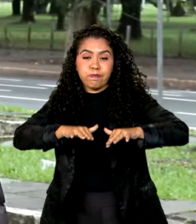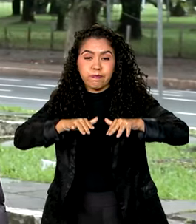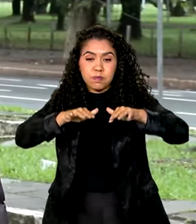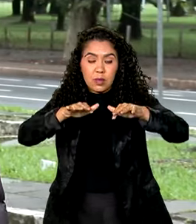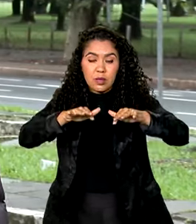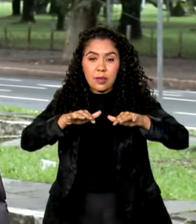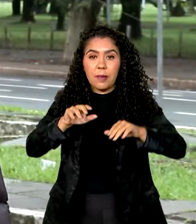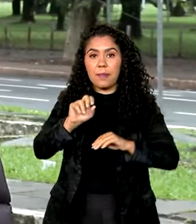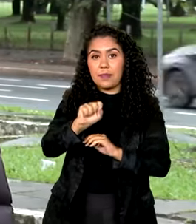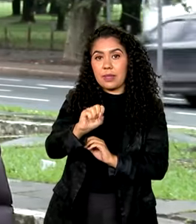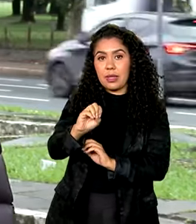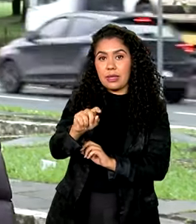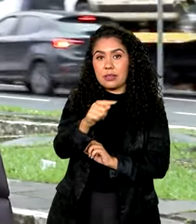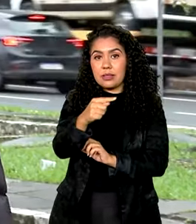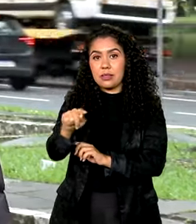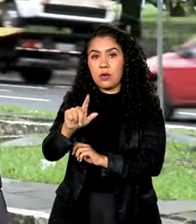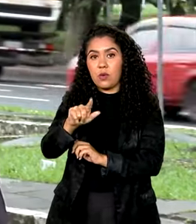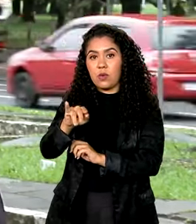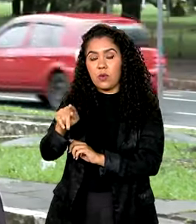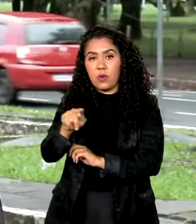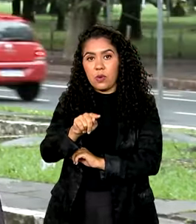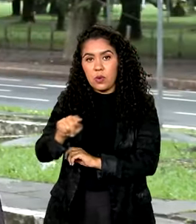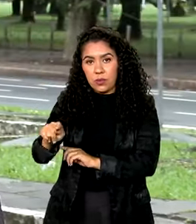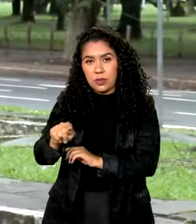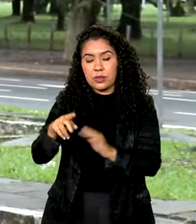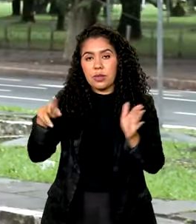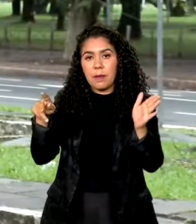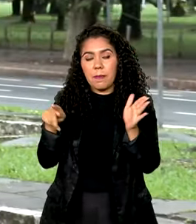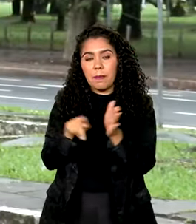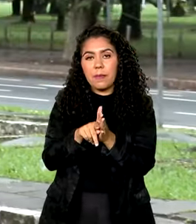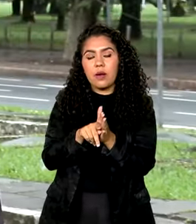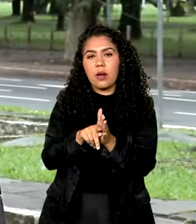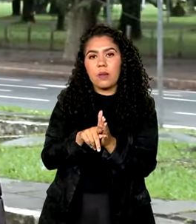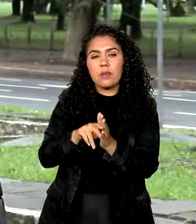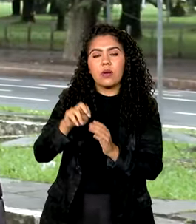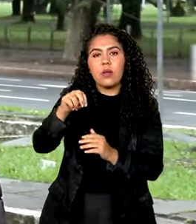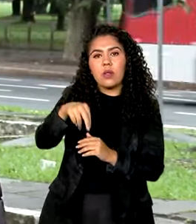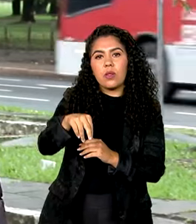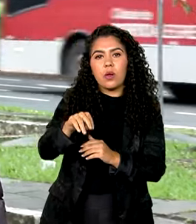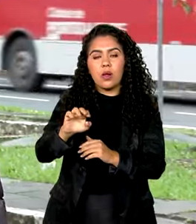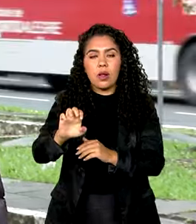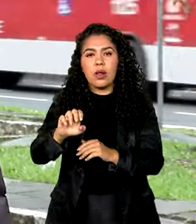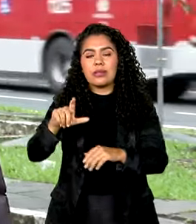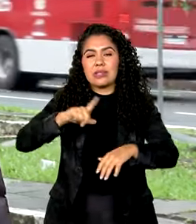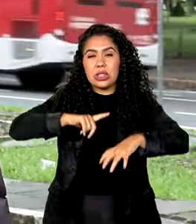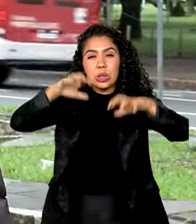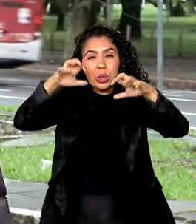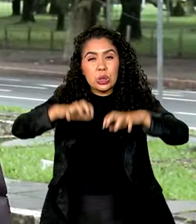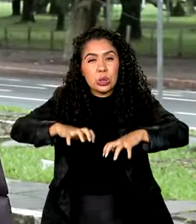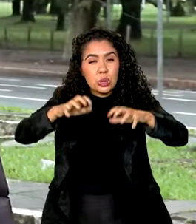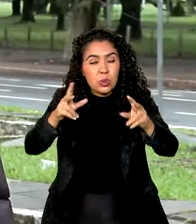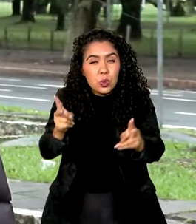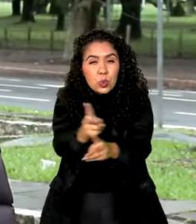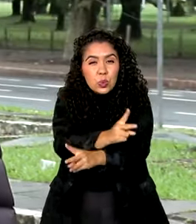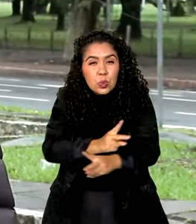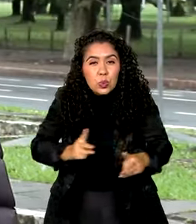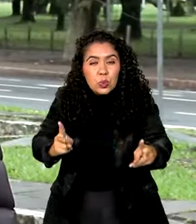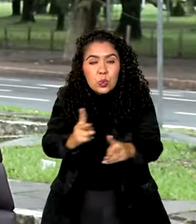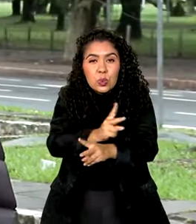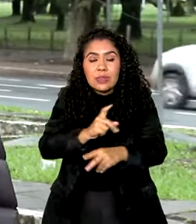Em São Luís Gonzaga, que é no noroeste do estado, teve vento forte e granizo e